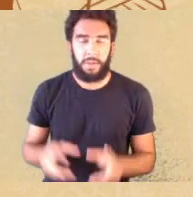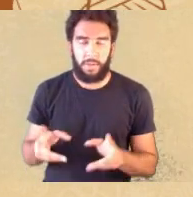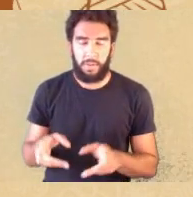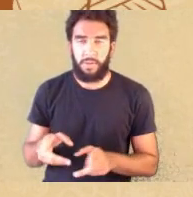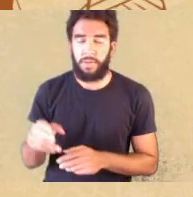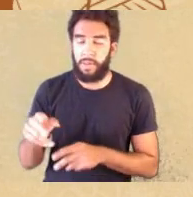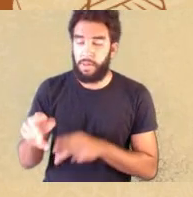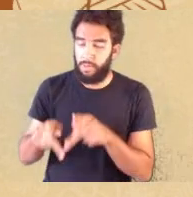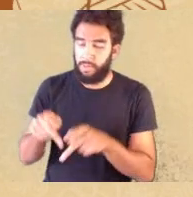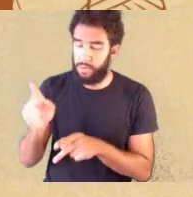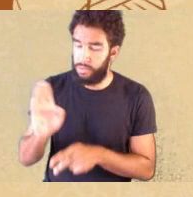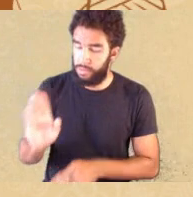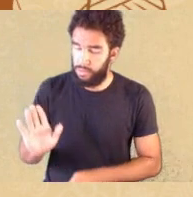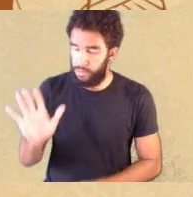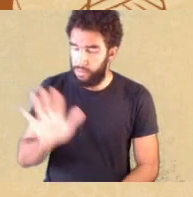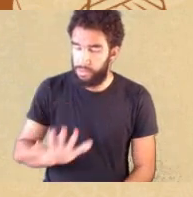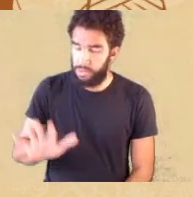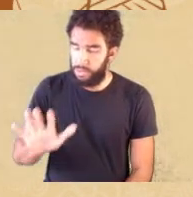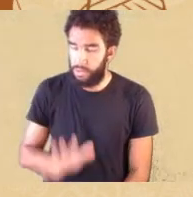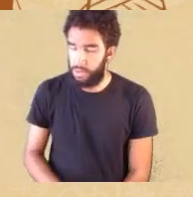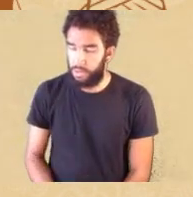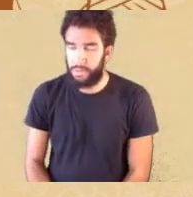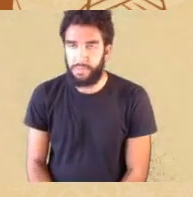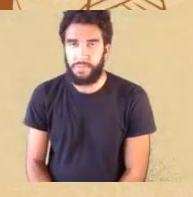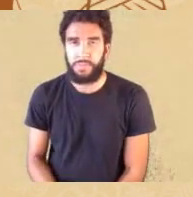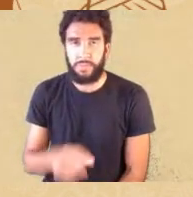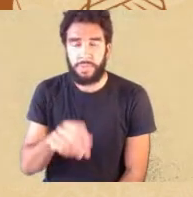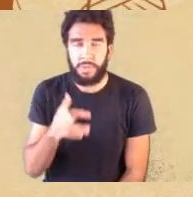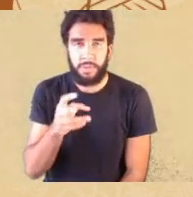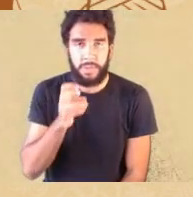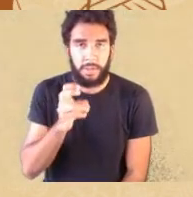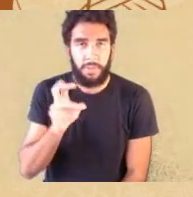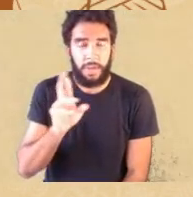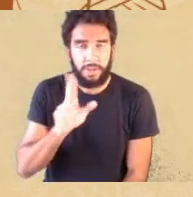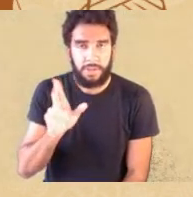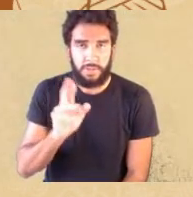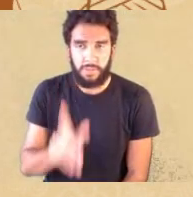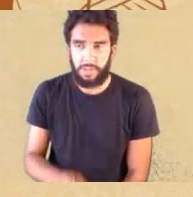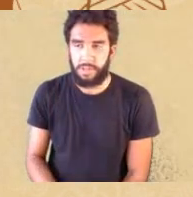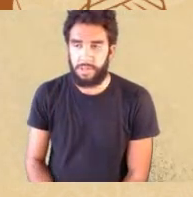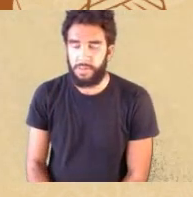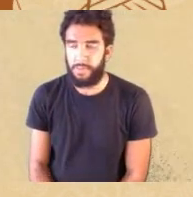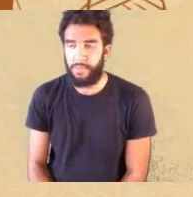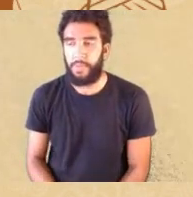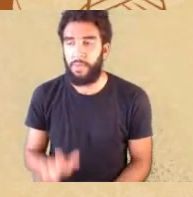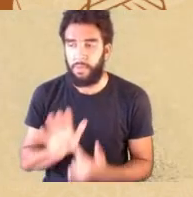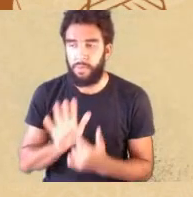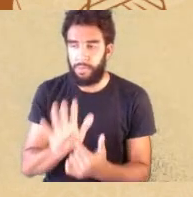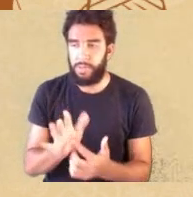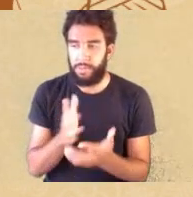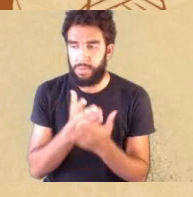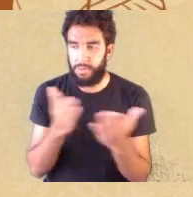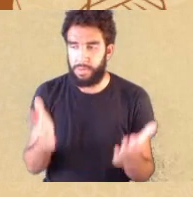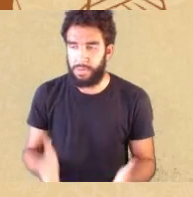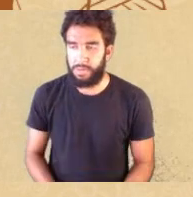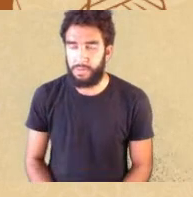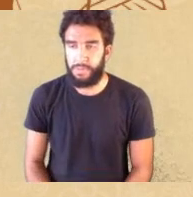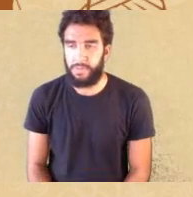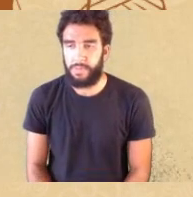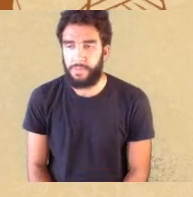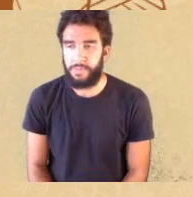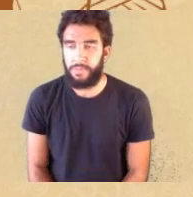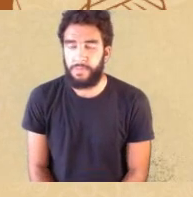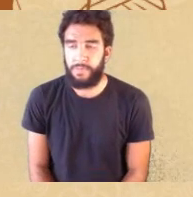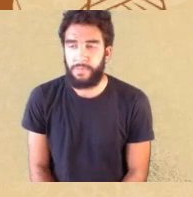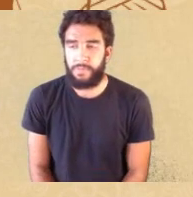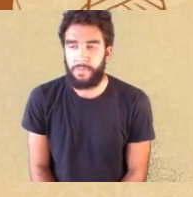depois ideação suicida, e vocês vão ver as diferenças por grupos. Eu não vou adiantar, não, vou mostrar aqui. Bem, vamos lá. Acho